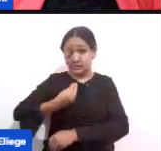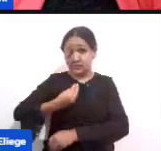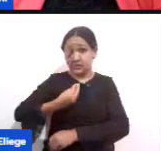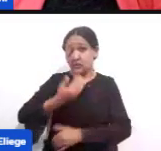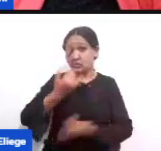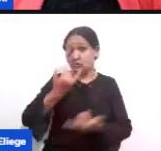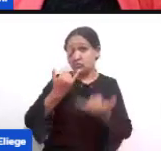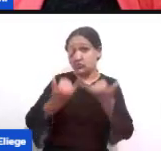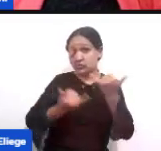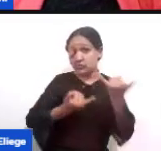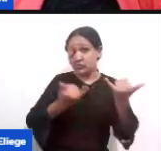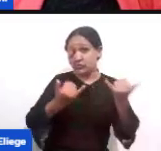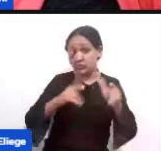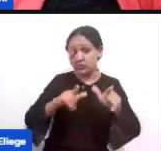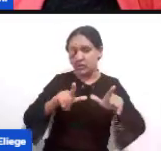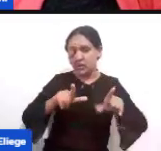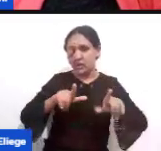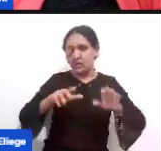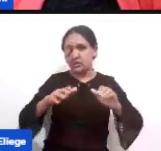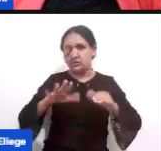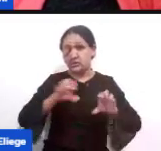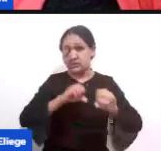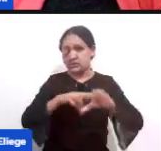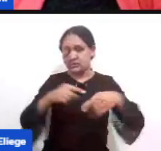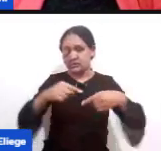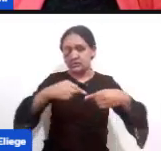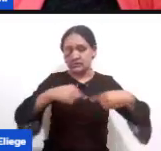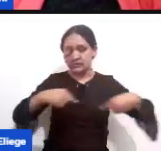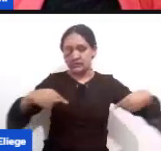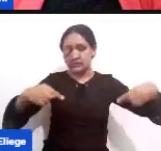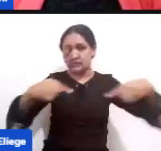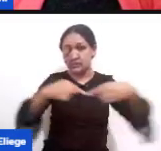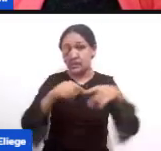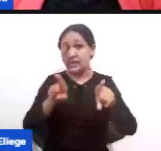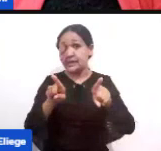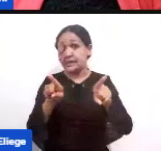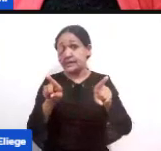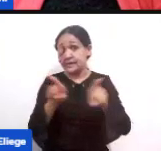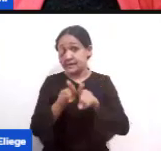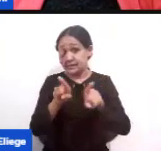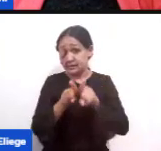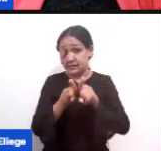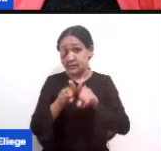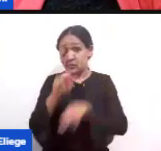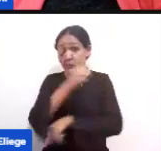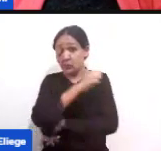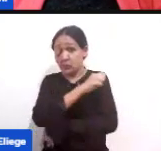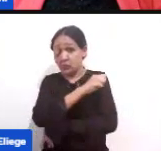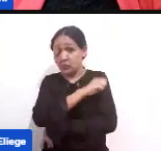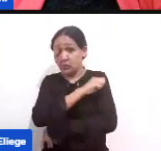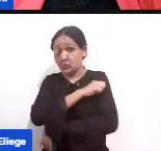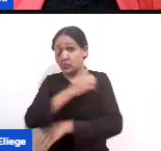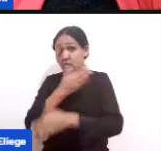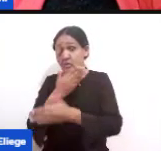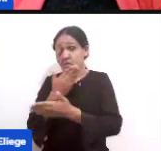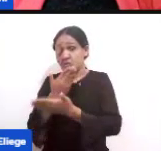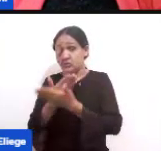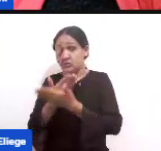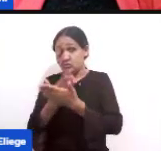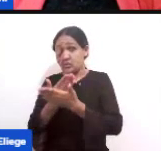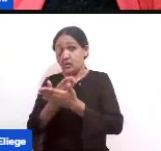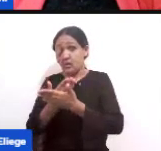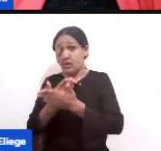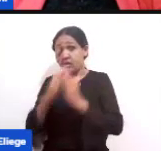em sala, e também para o aluno que está em casa, esse joguinho, ele também